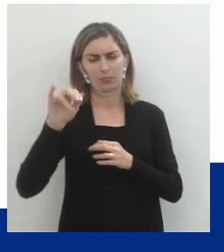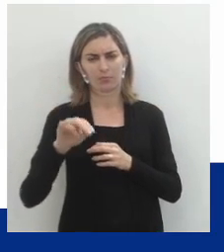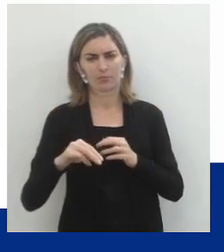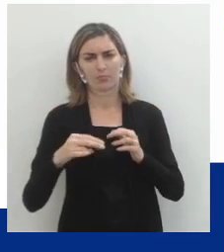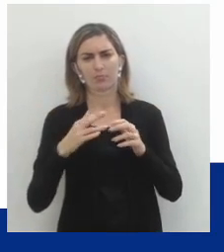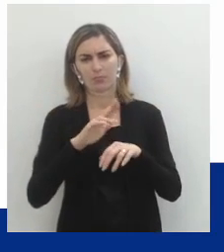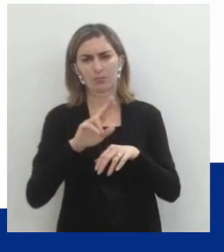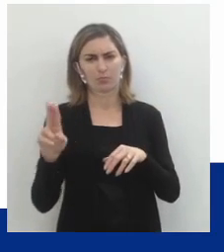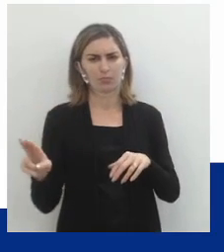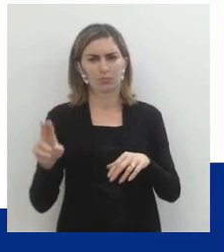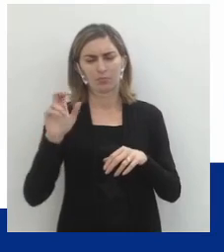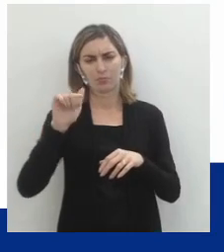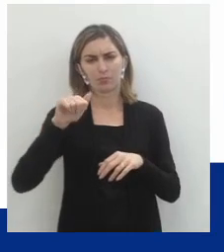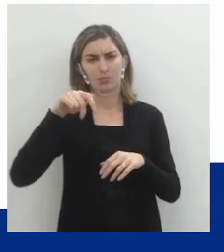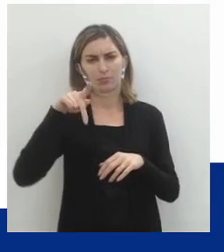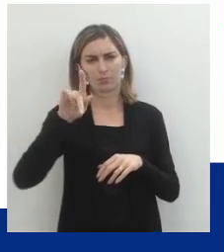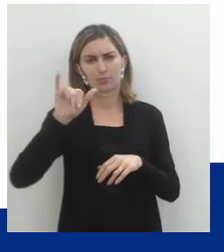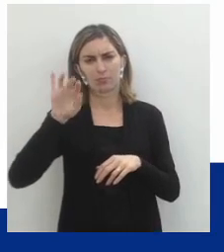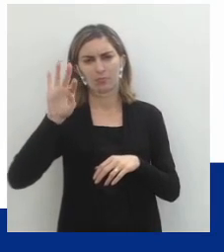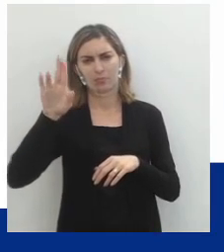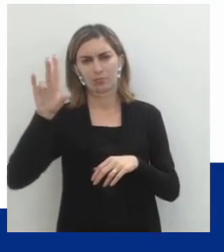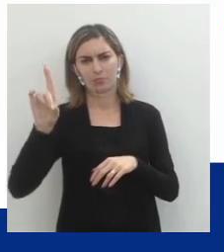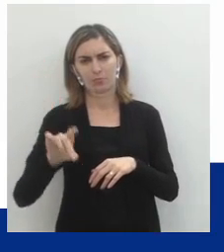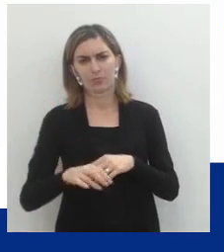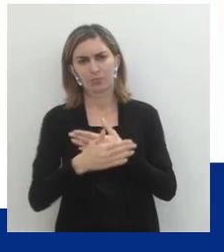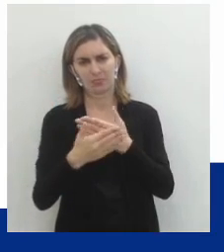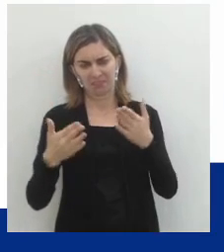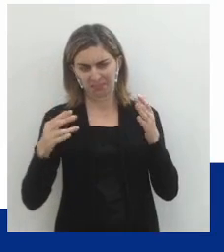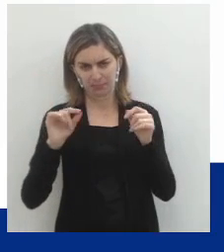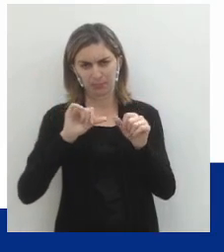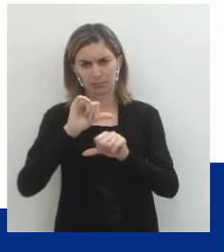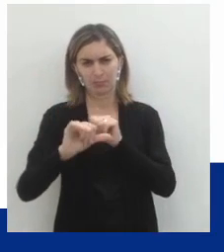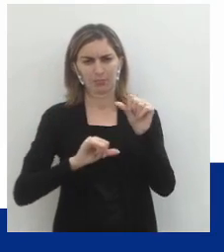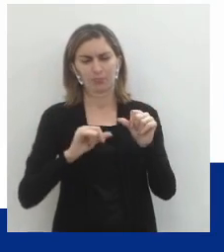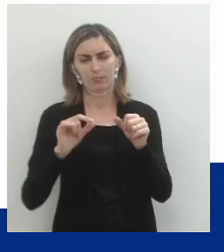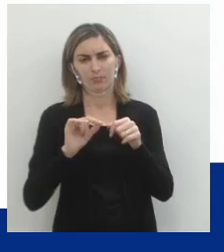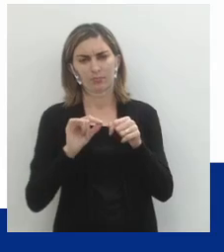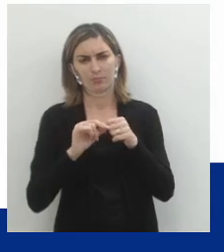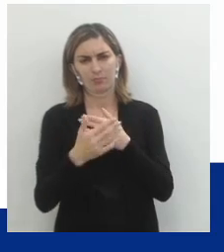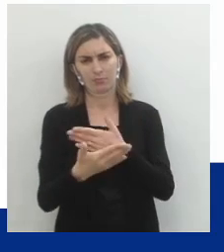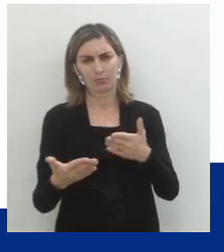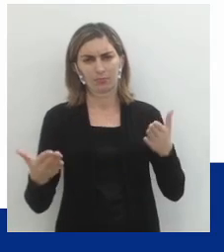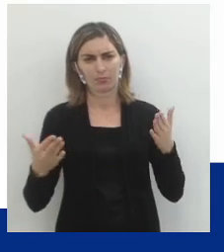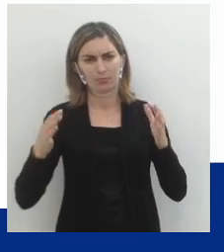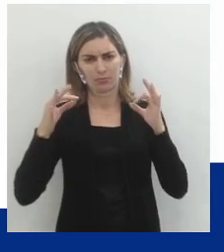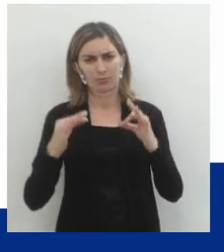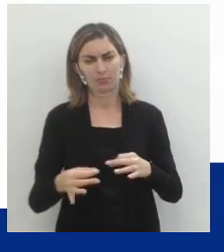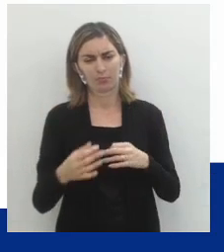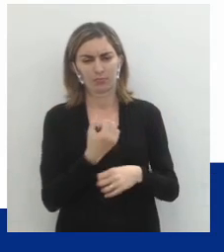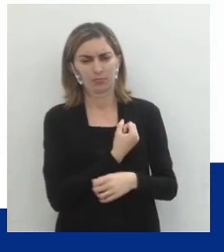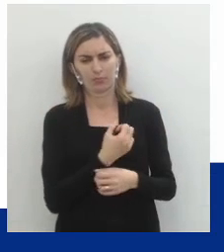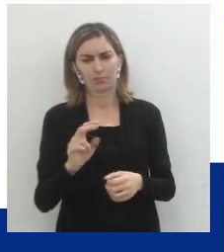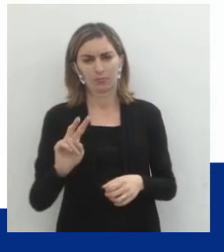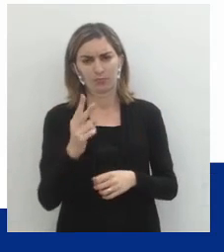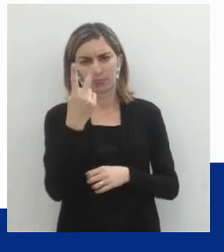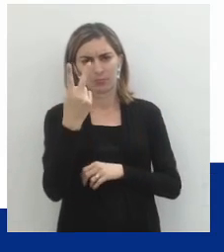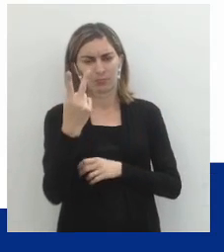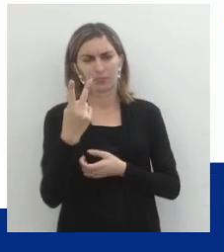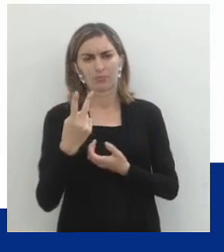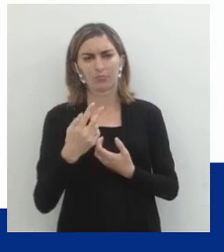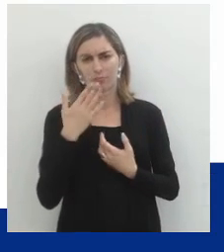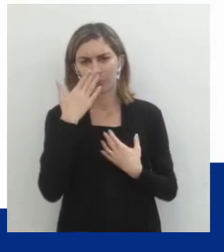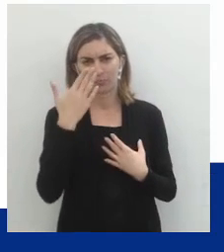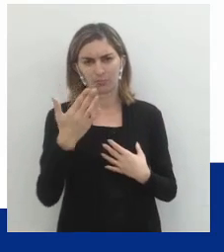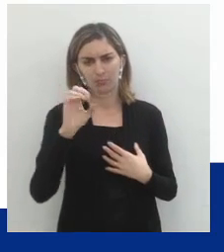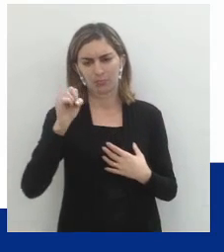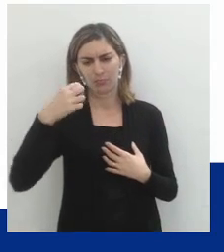é chamado de amplitude, beleza? Então, o que faz modificar essa amplitude é exatamente esse número 2 na frente